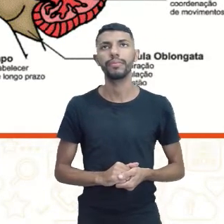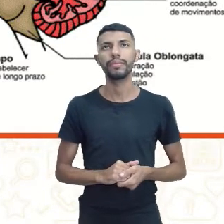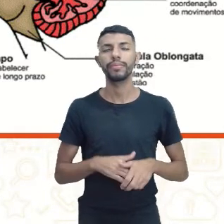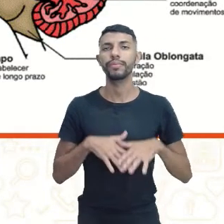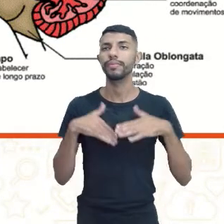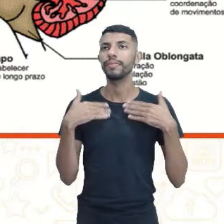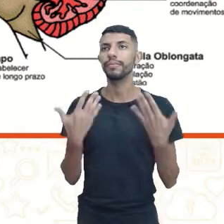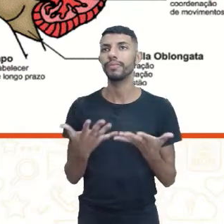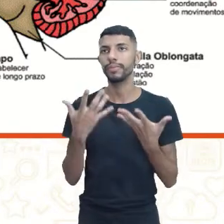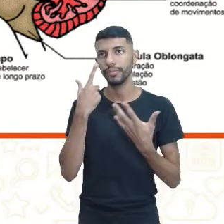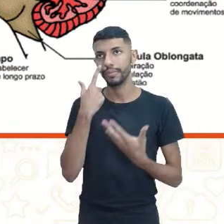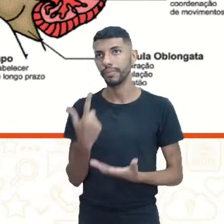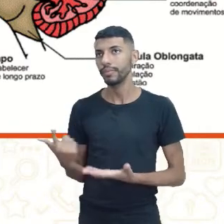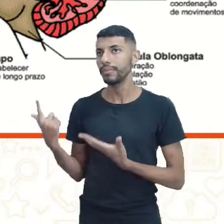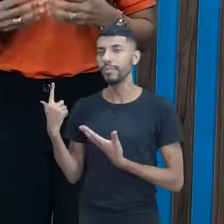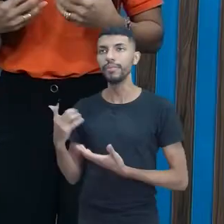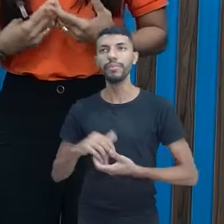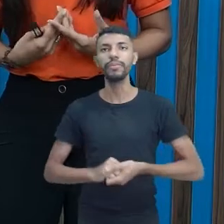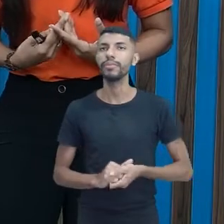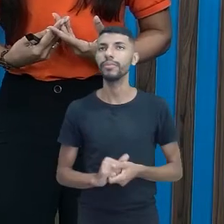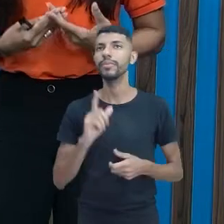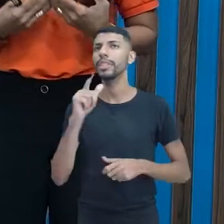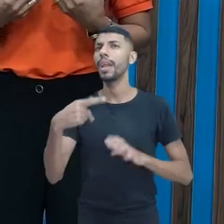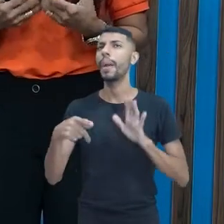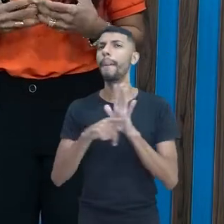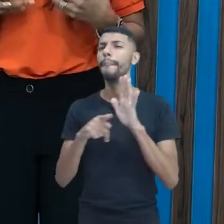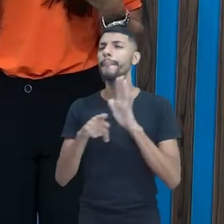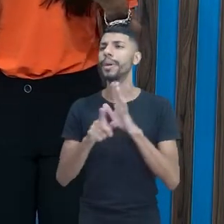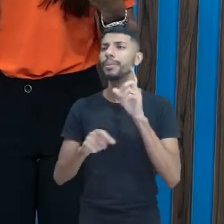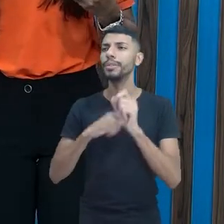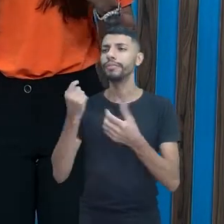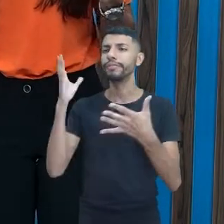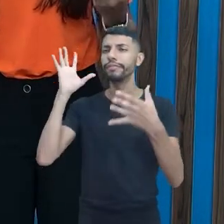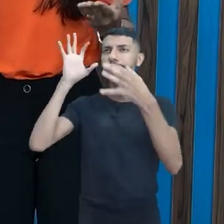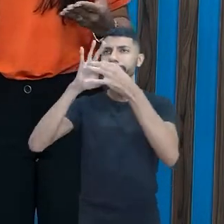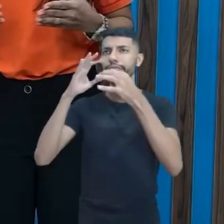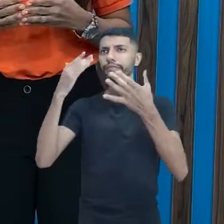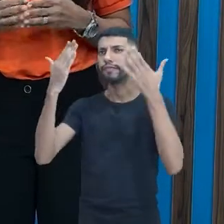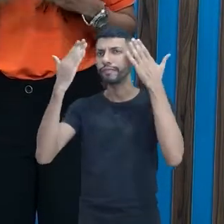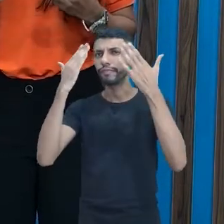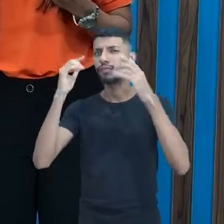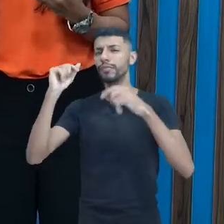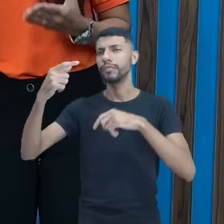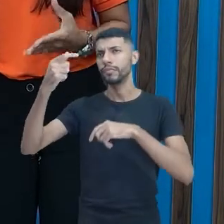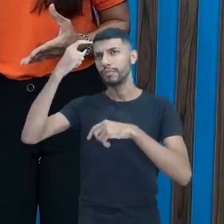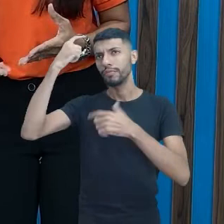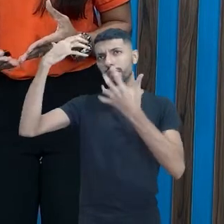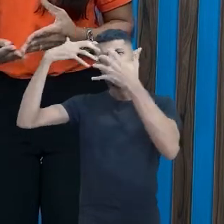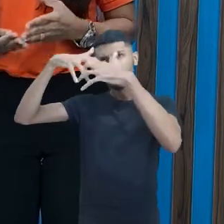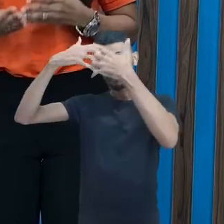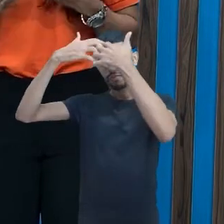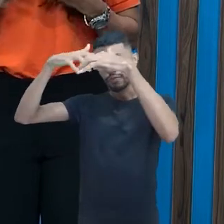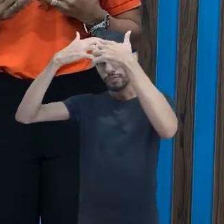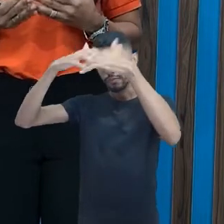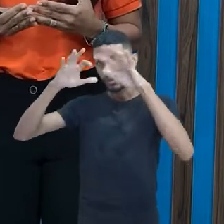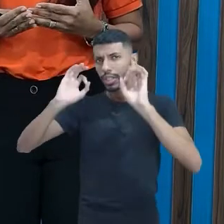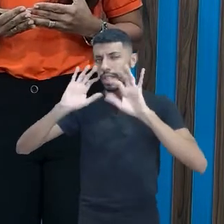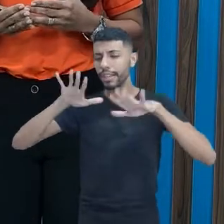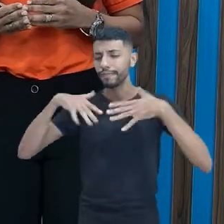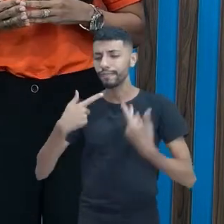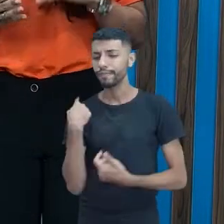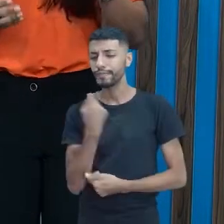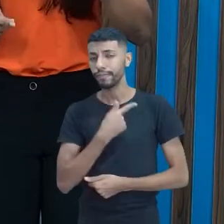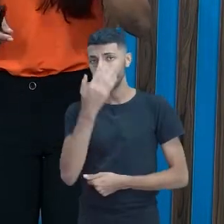Então, vamos lá. Se a gente falou que é um transtorno que compromete o sistema neurofuncional, a gente